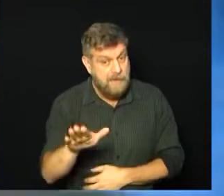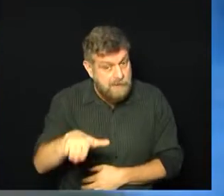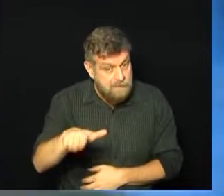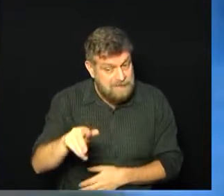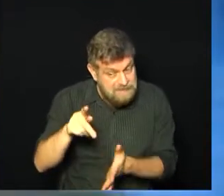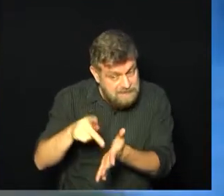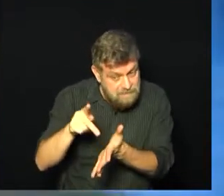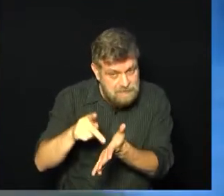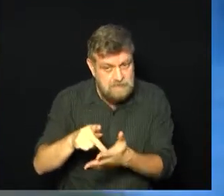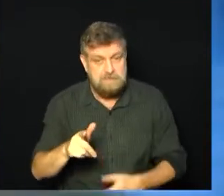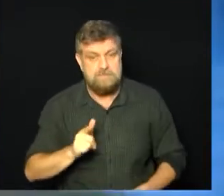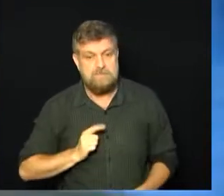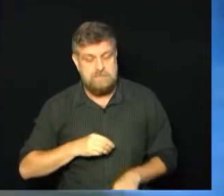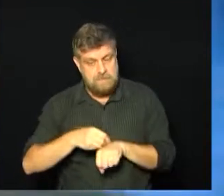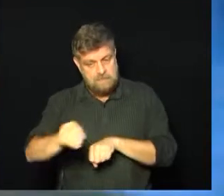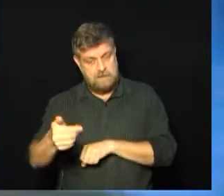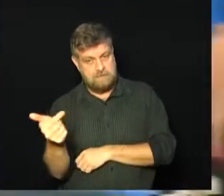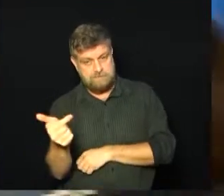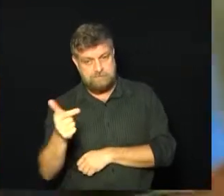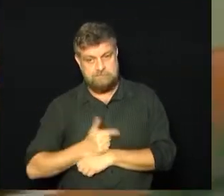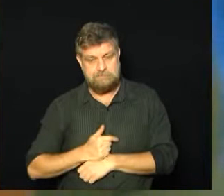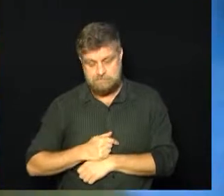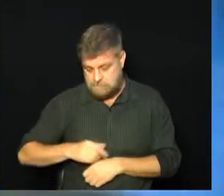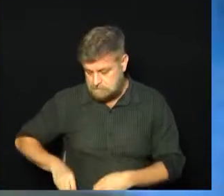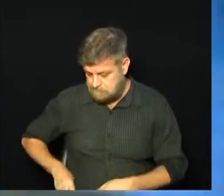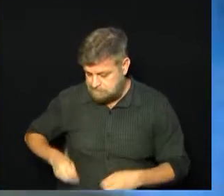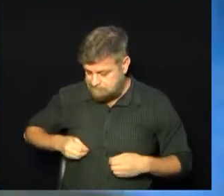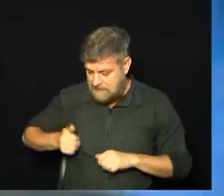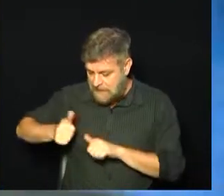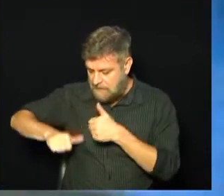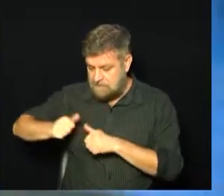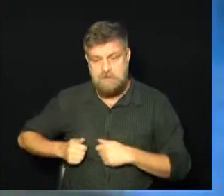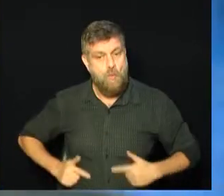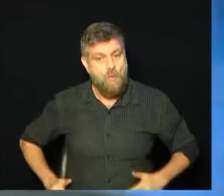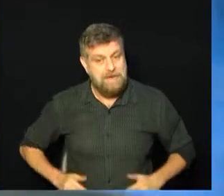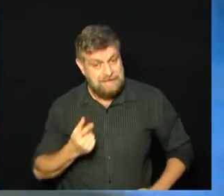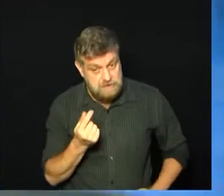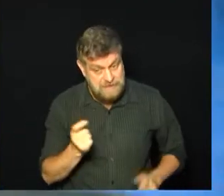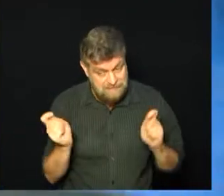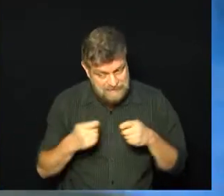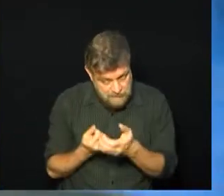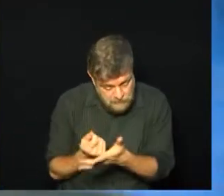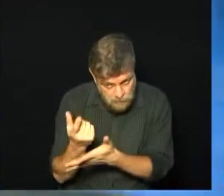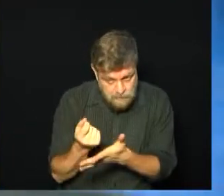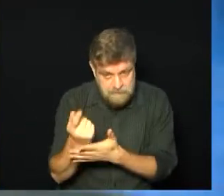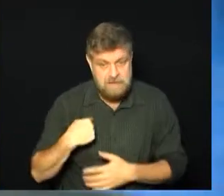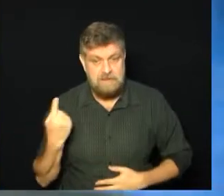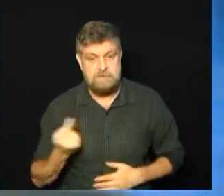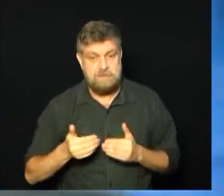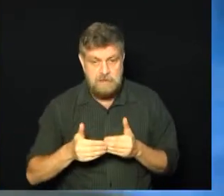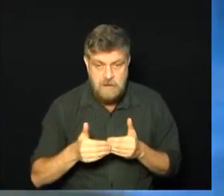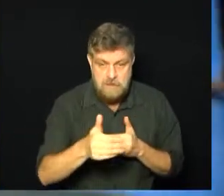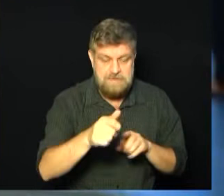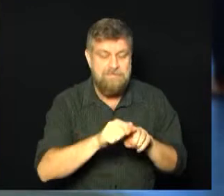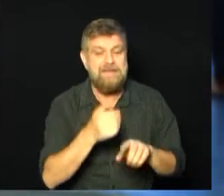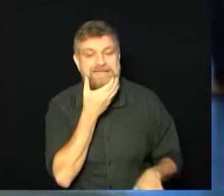a pena. E a segunda dica, botar a mão no bolso para ver, para avaliar, né, se o orçamento realmente comporta aquela compra. A gente está entrando agora no mês